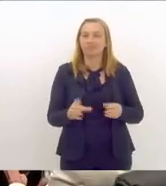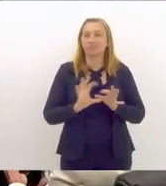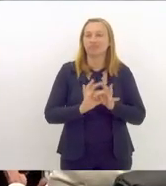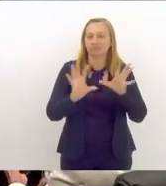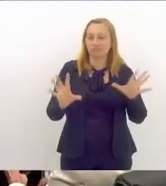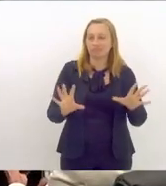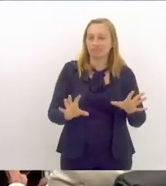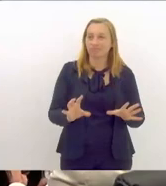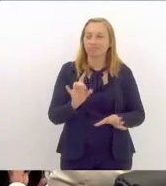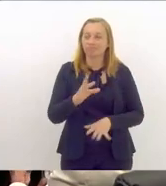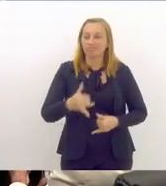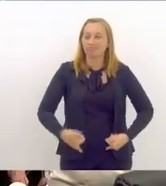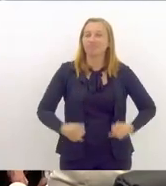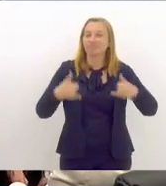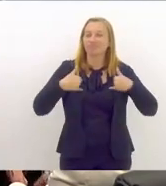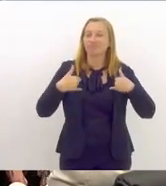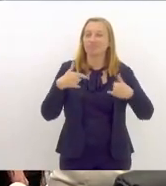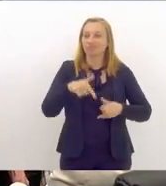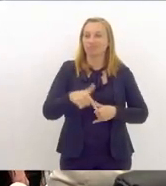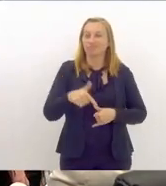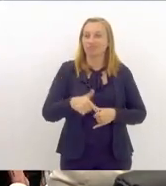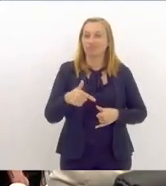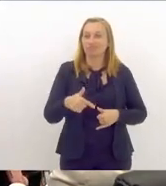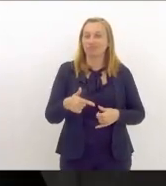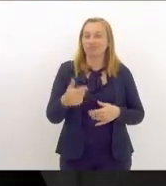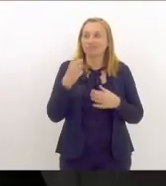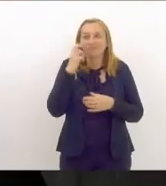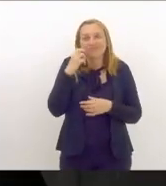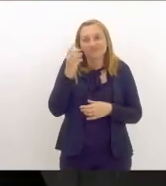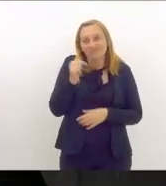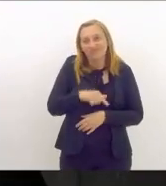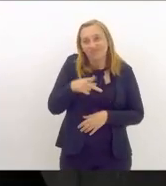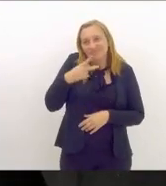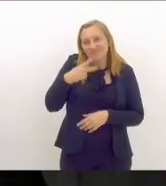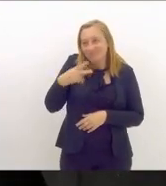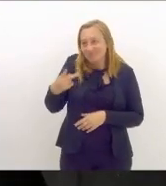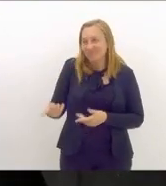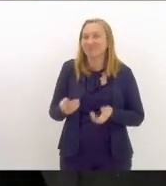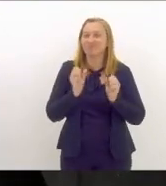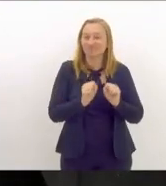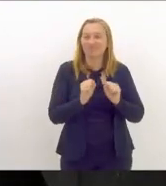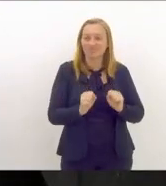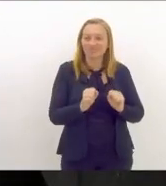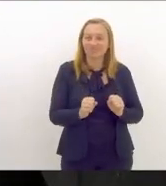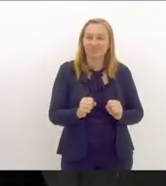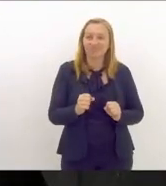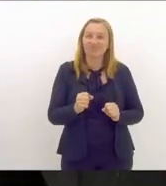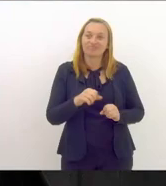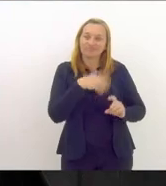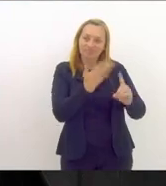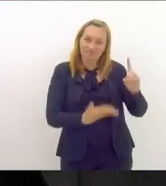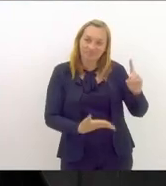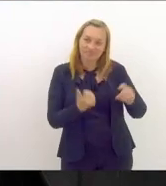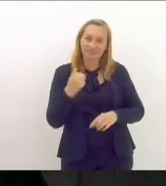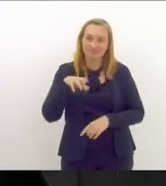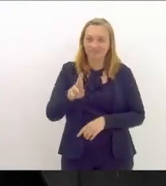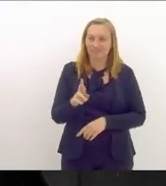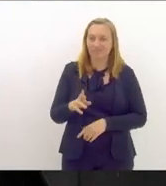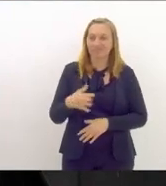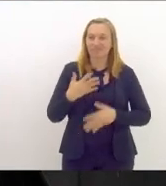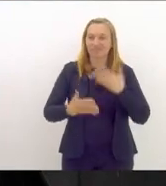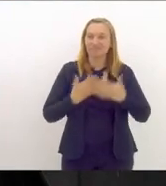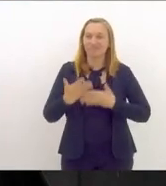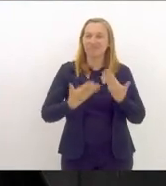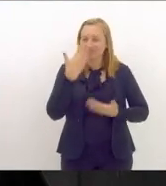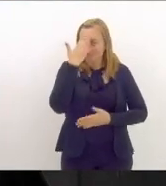democracia. Eu estou só orgulho aqui, eu estou até encabulado de estar aqui falando, podendo prestar um pouco de homenagem a esse bar que eu tenho muita estima.